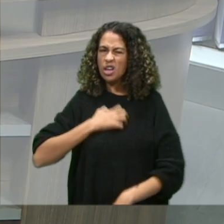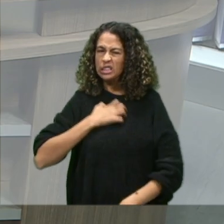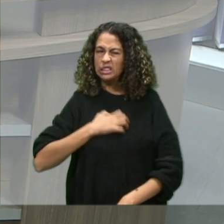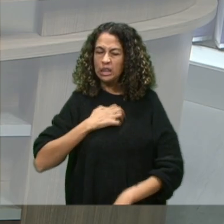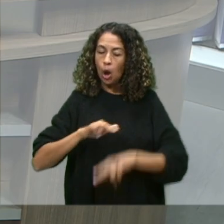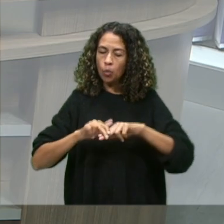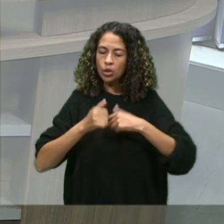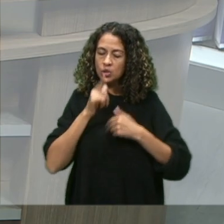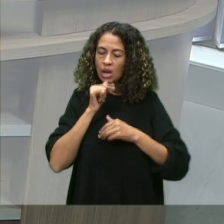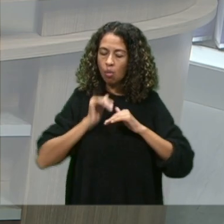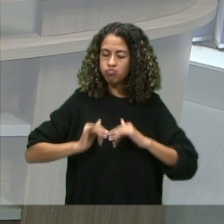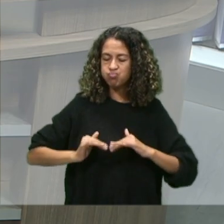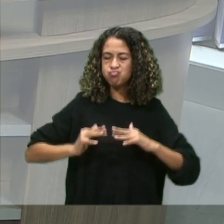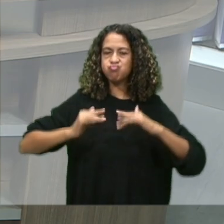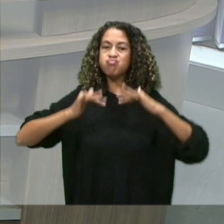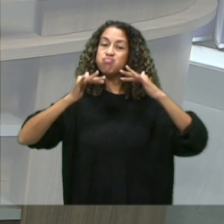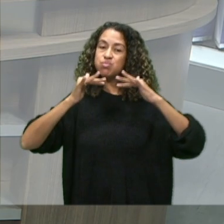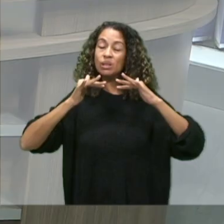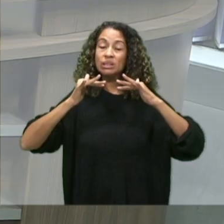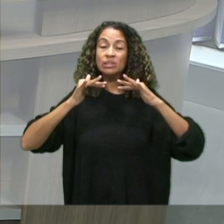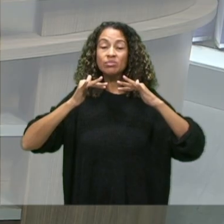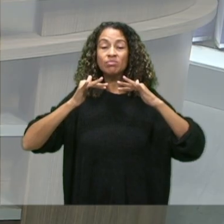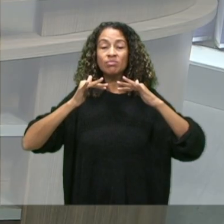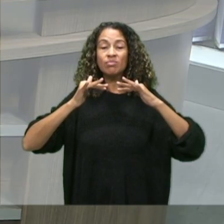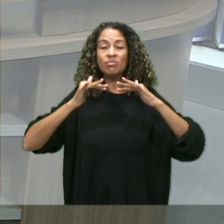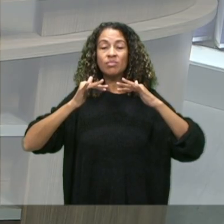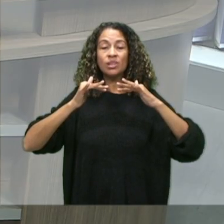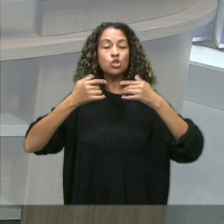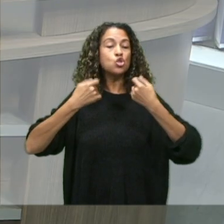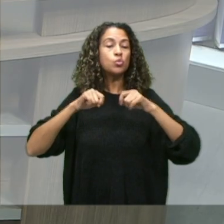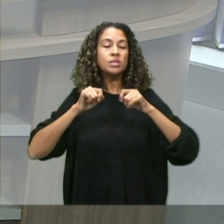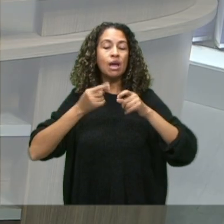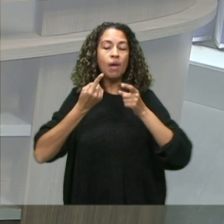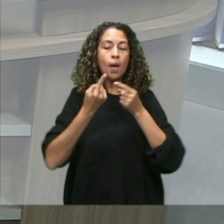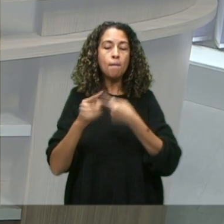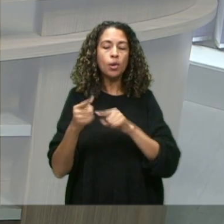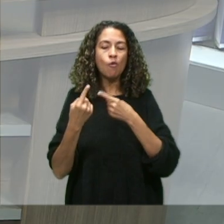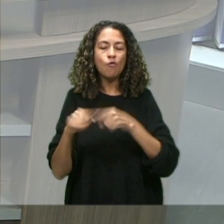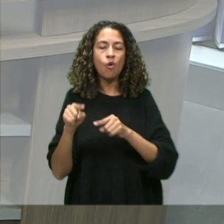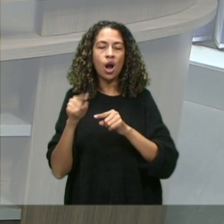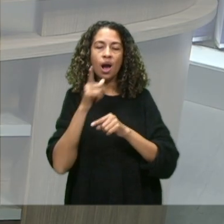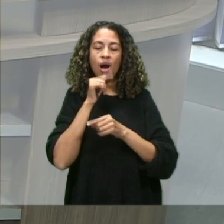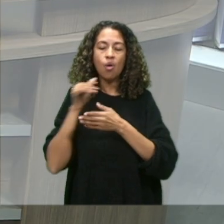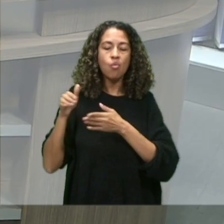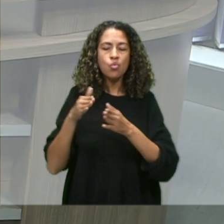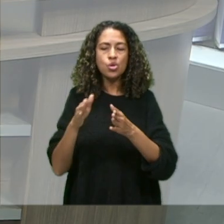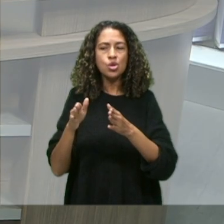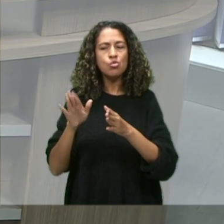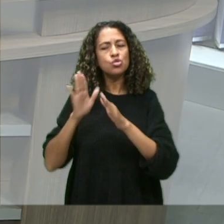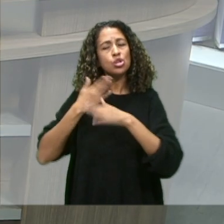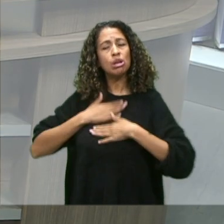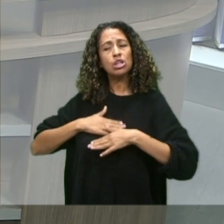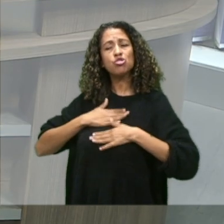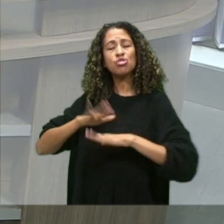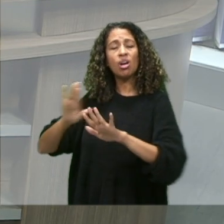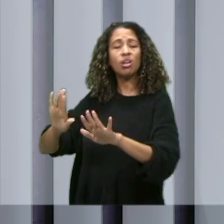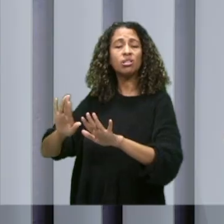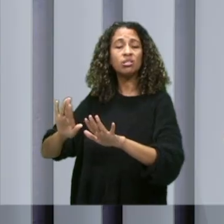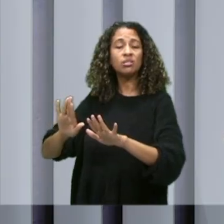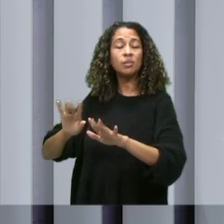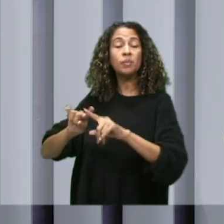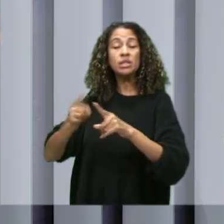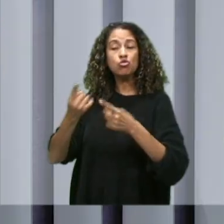nossa casa. A gente não devia ter acordado o rio, a gente devia ter deixado ele dormindo. Ele acordou com o sábio. E a